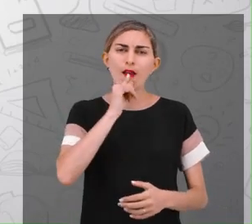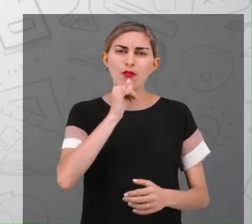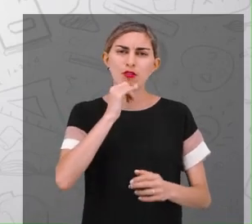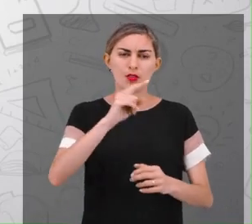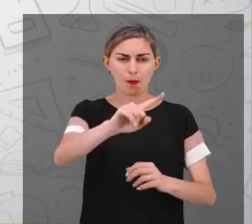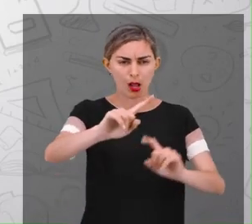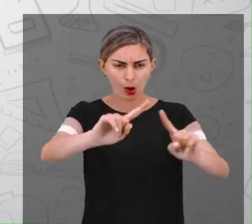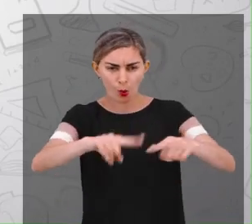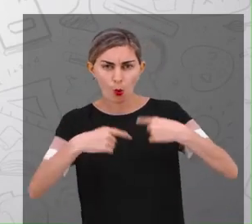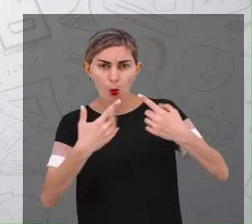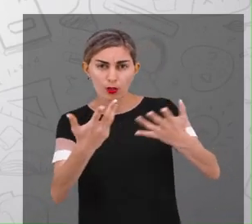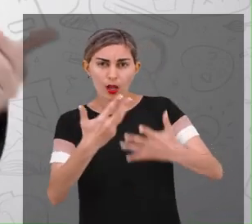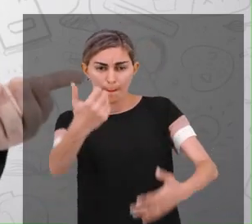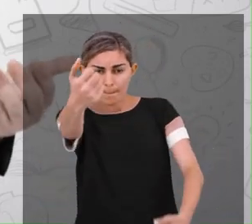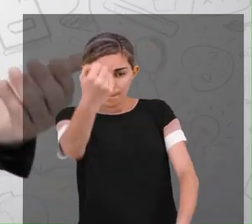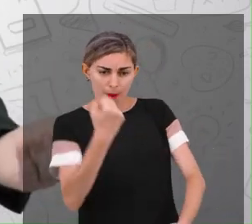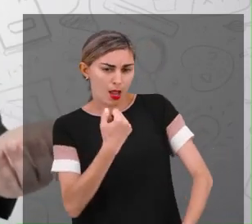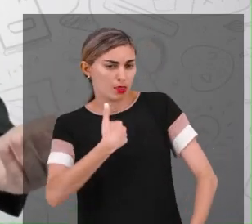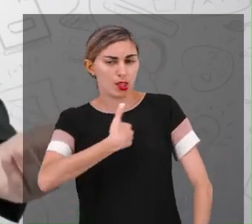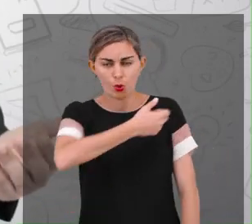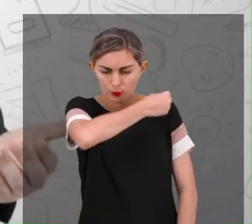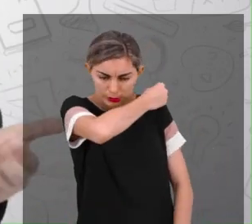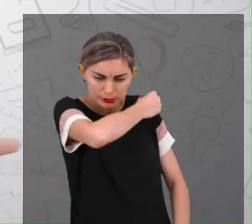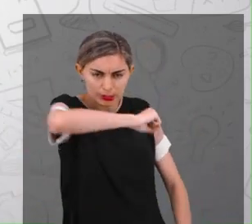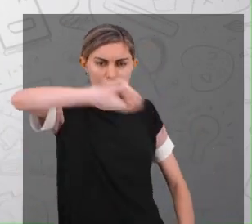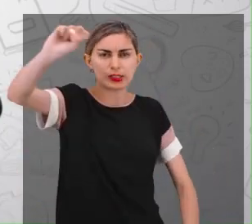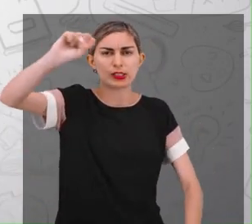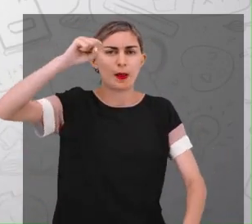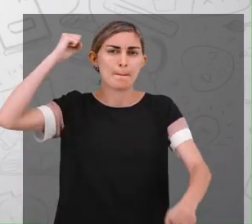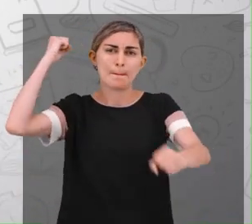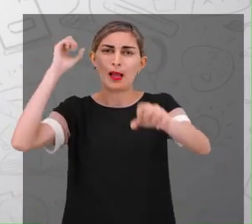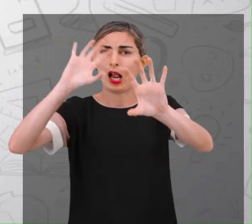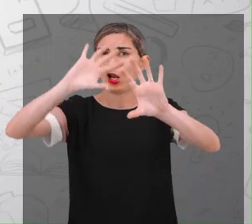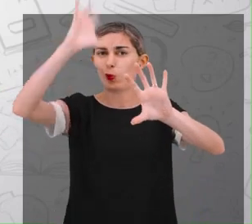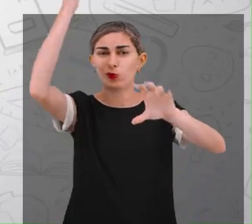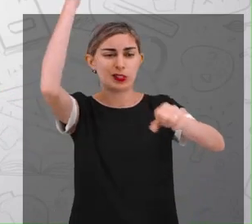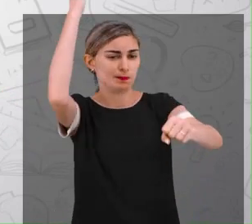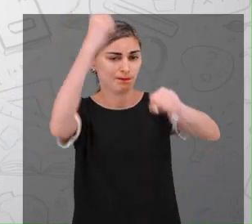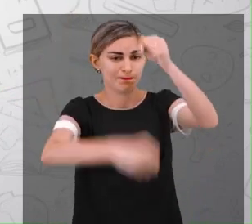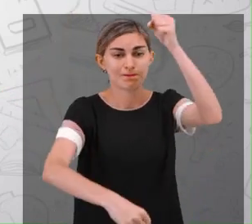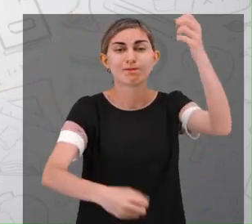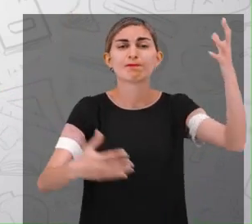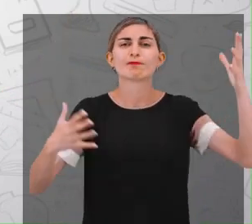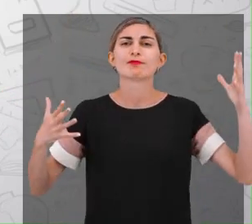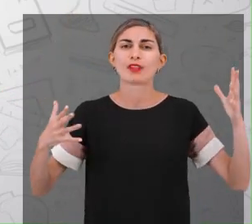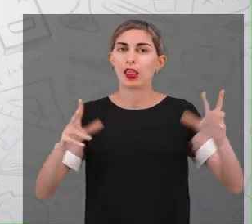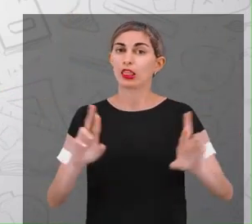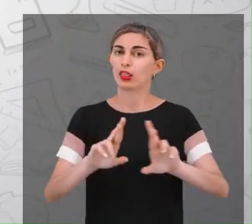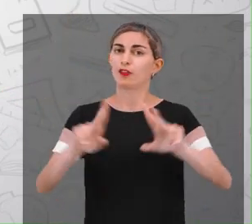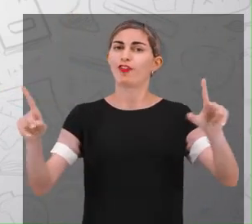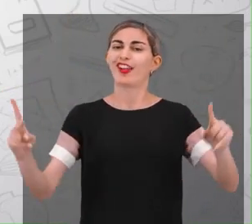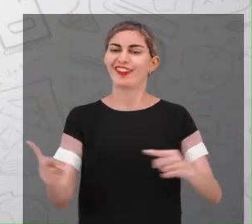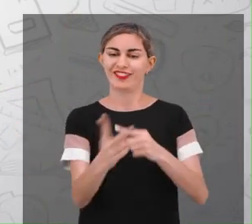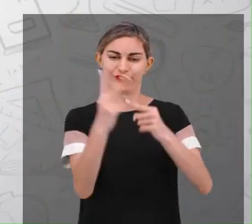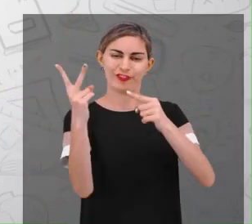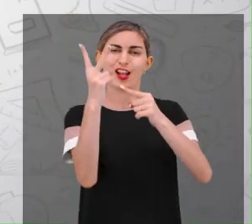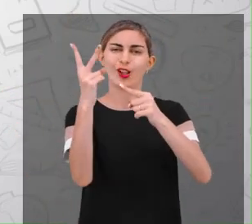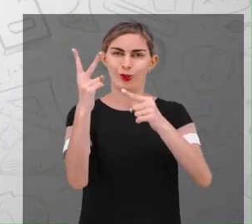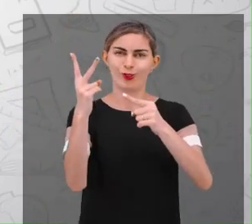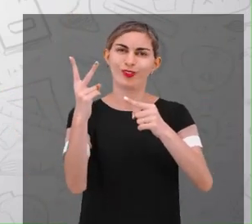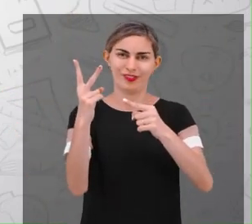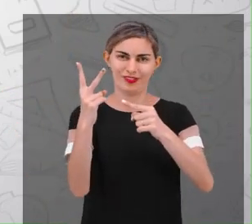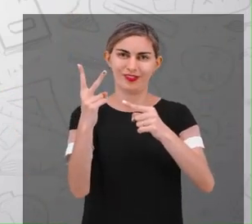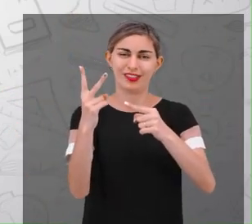conflitos de valores, porque temos o valor de matar e o valor de defender-se. E aí, quando chegamos a